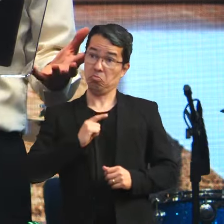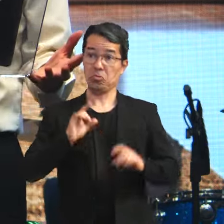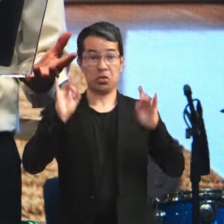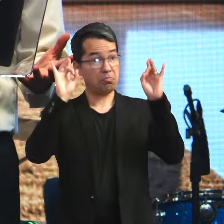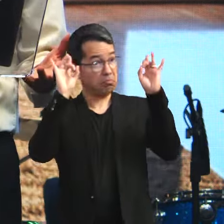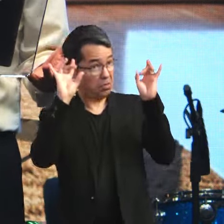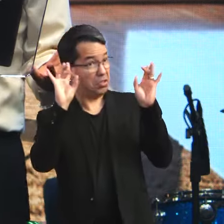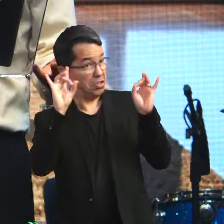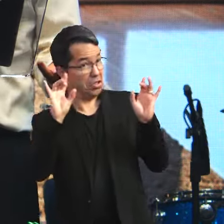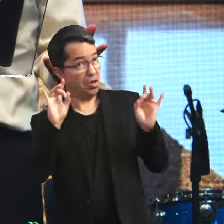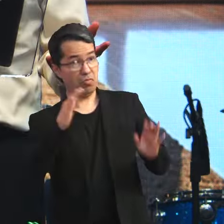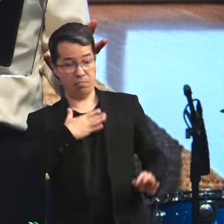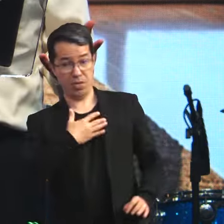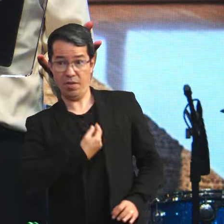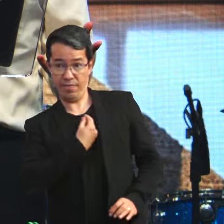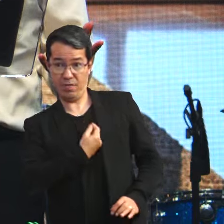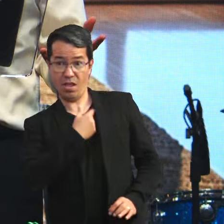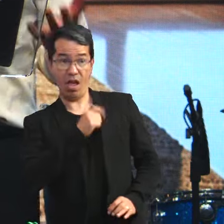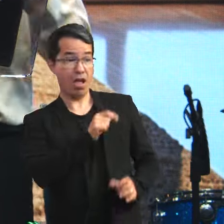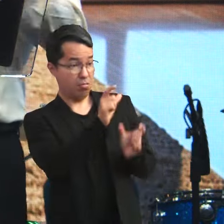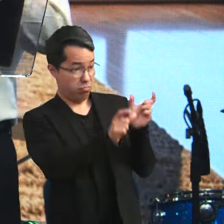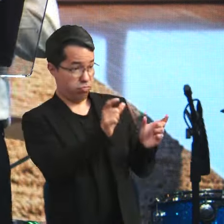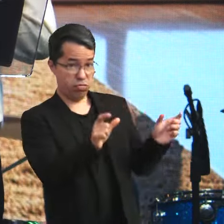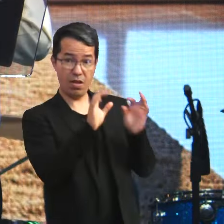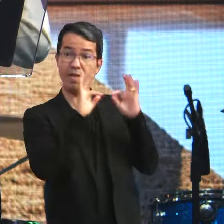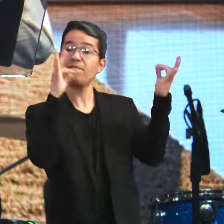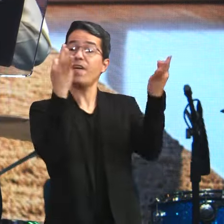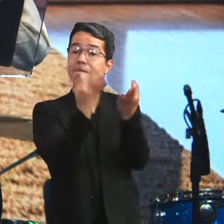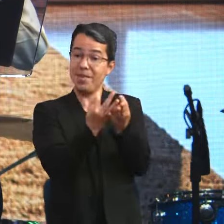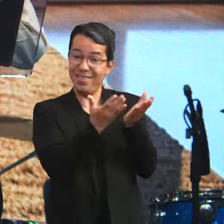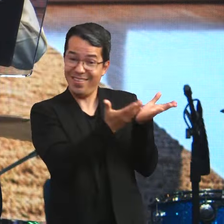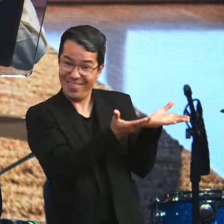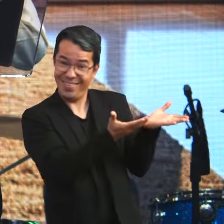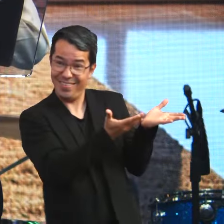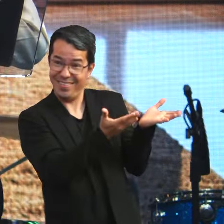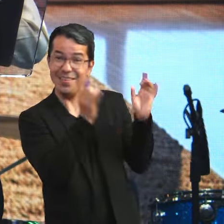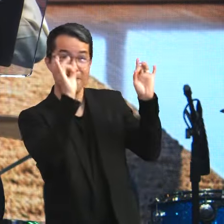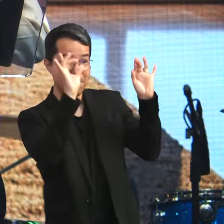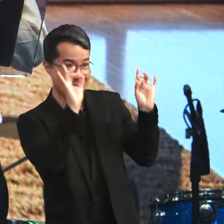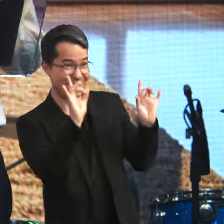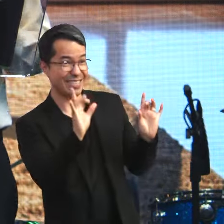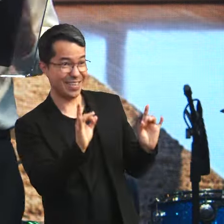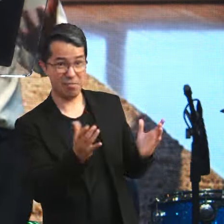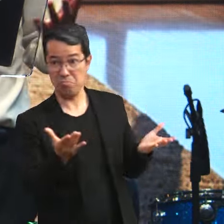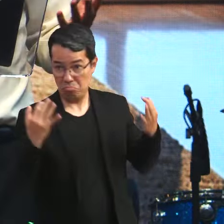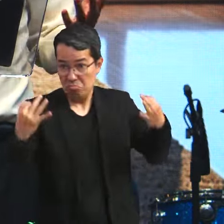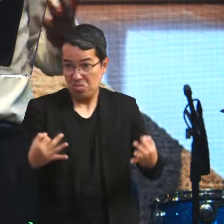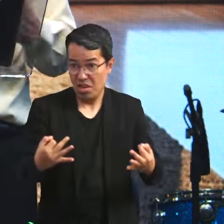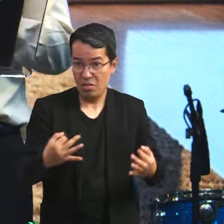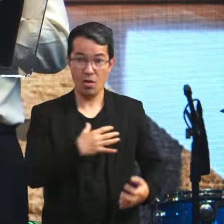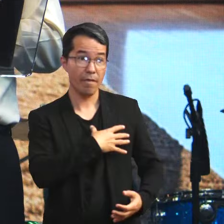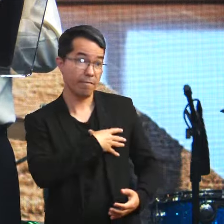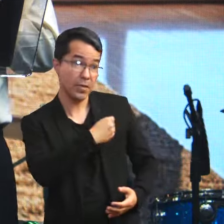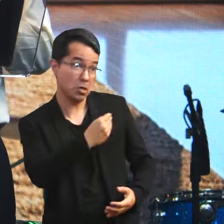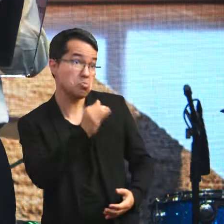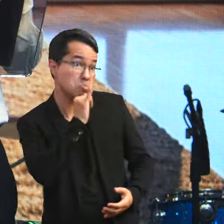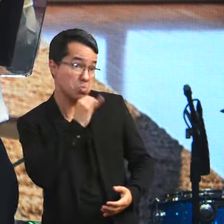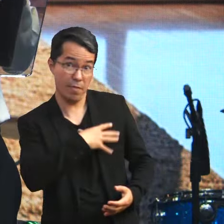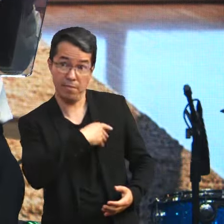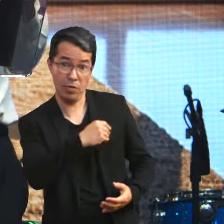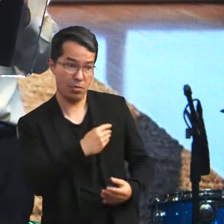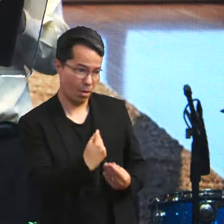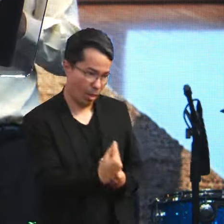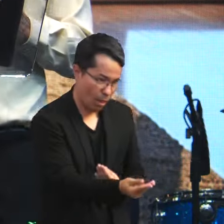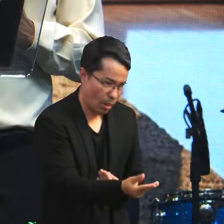que mais preciosa do que a vida fam consideramos a nossa família aos noss